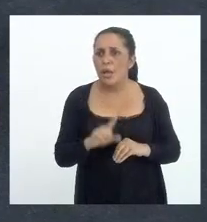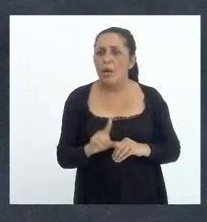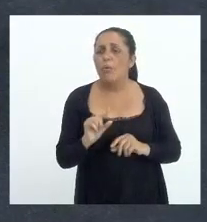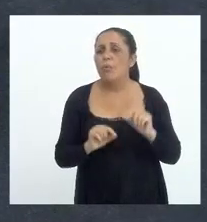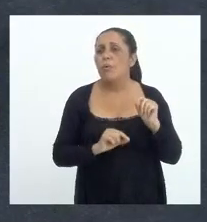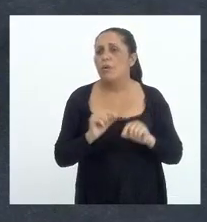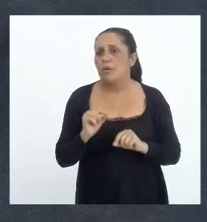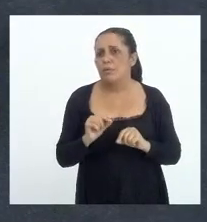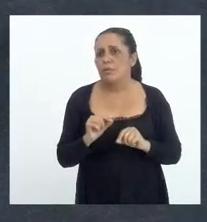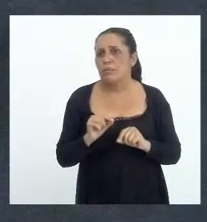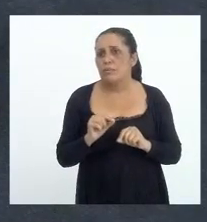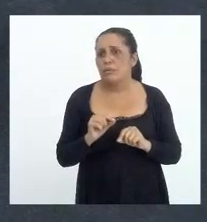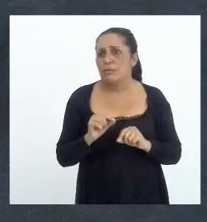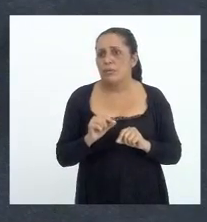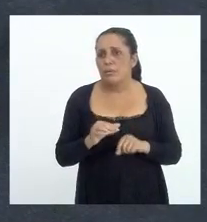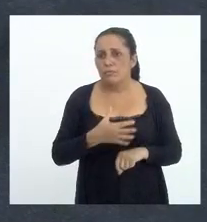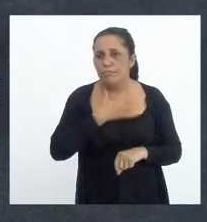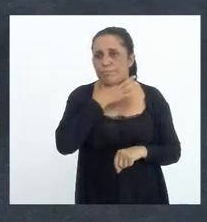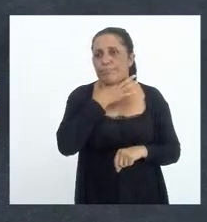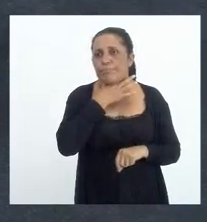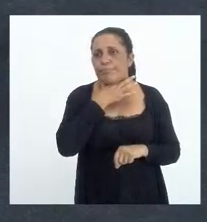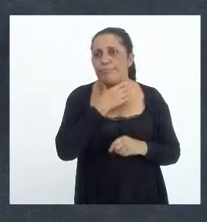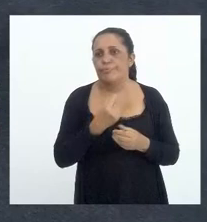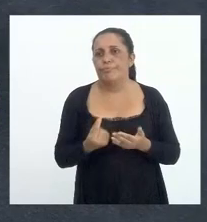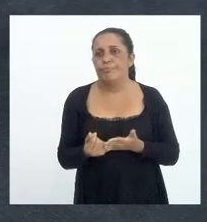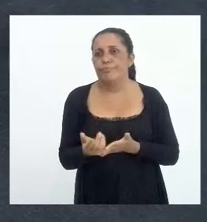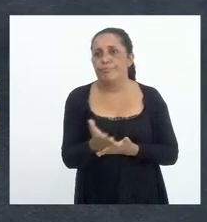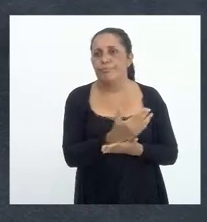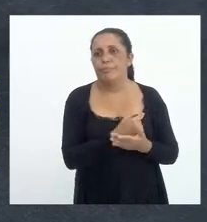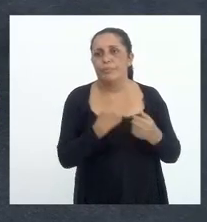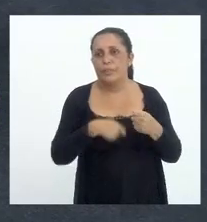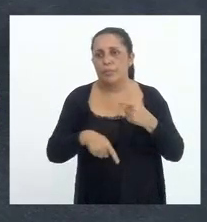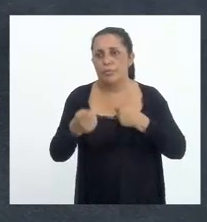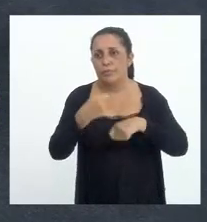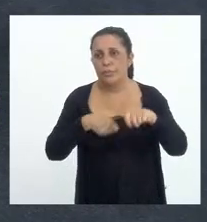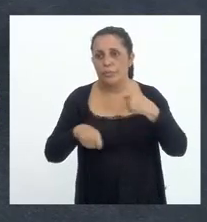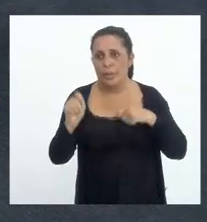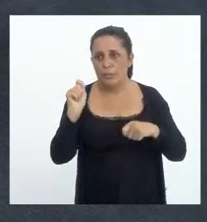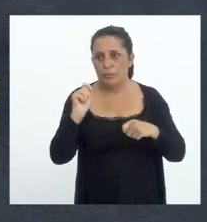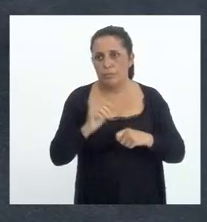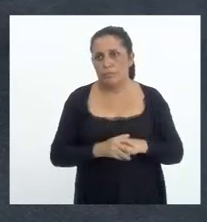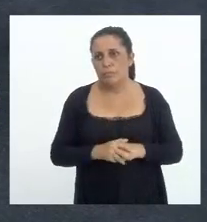a gente pode falar do regime de recuperação fiscal. Precisamos de investimento.